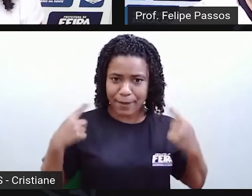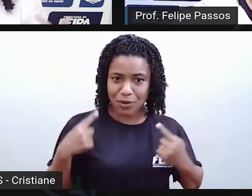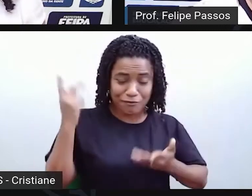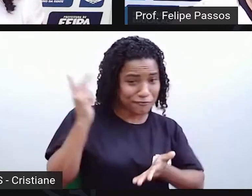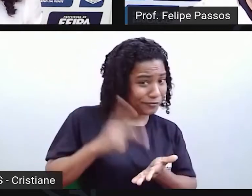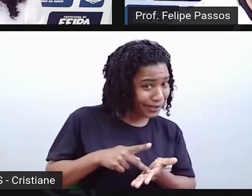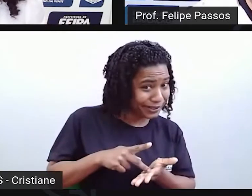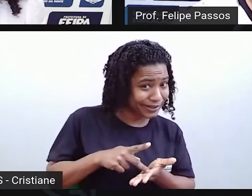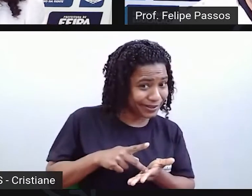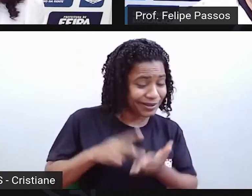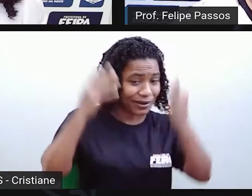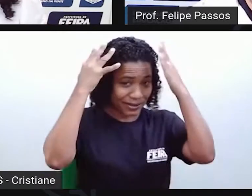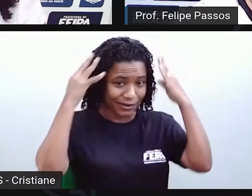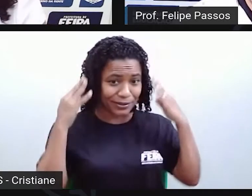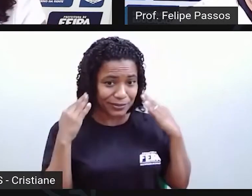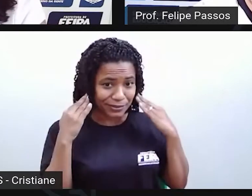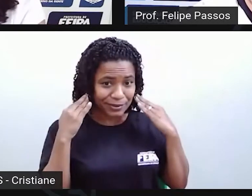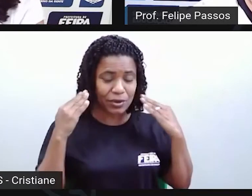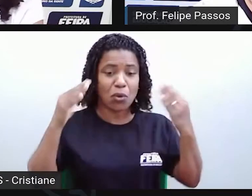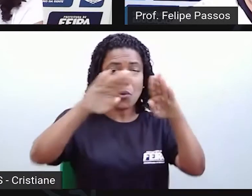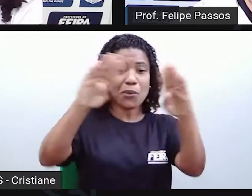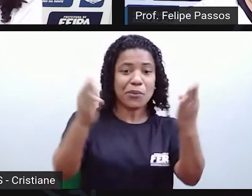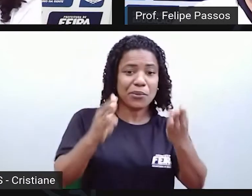com as suas formas corporais reais.